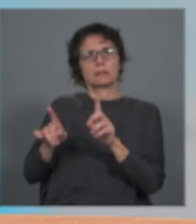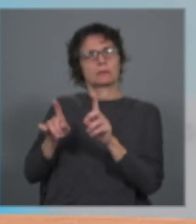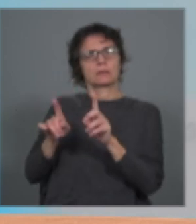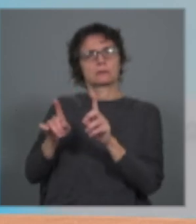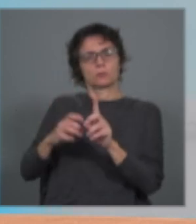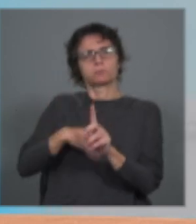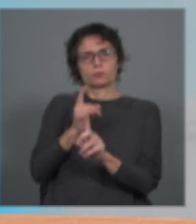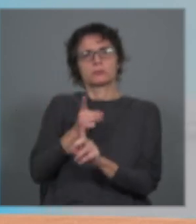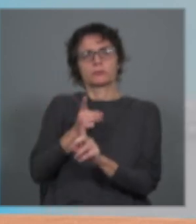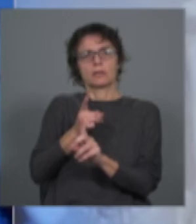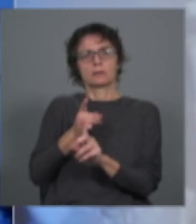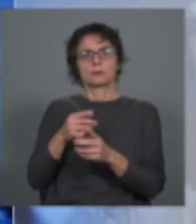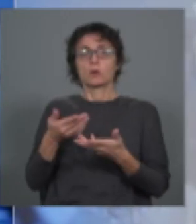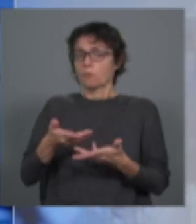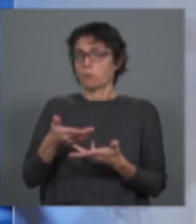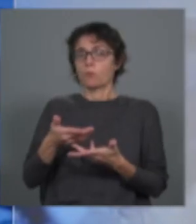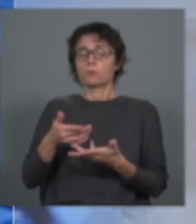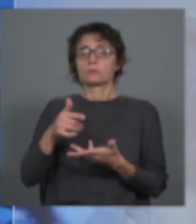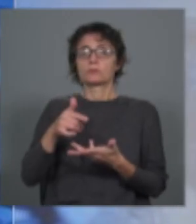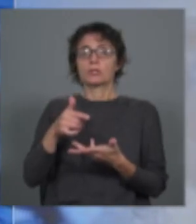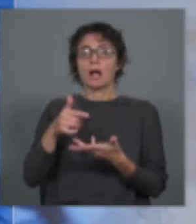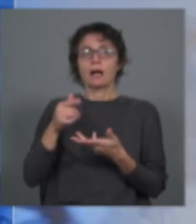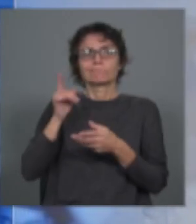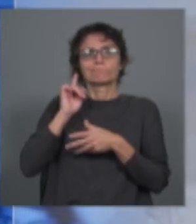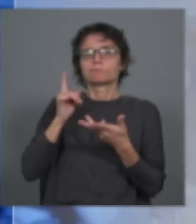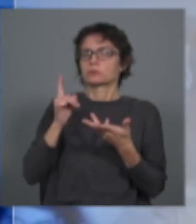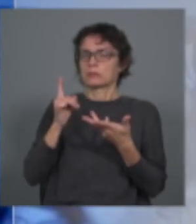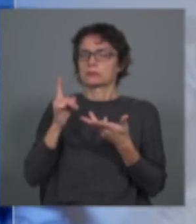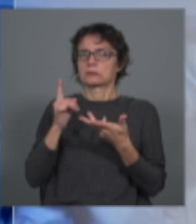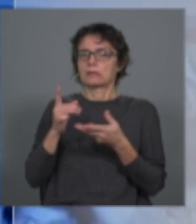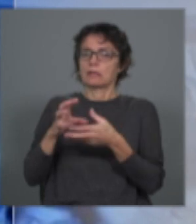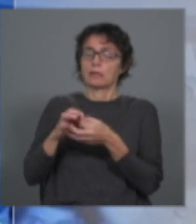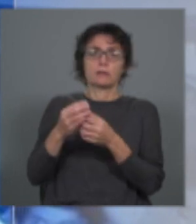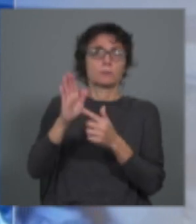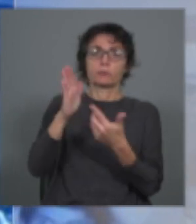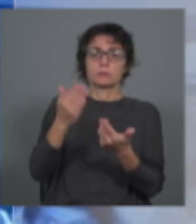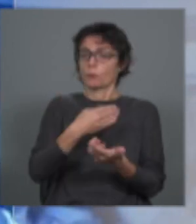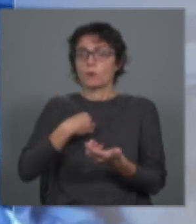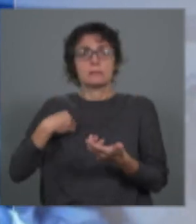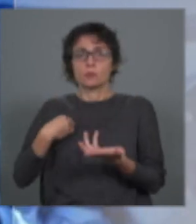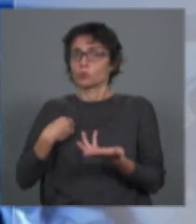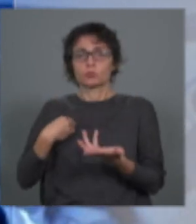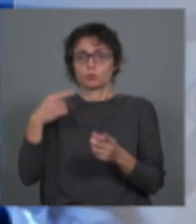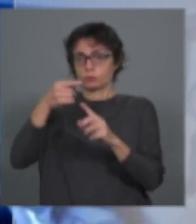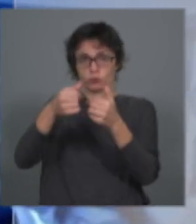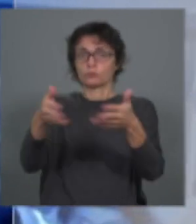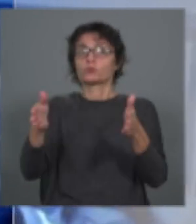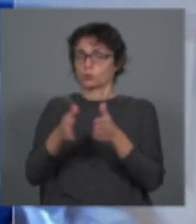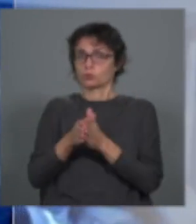que têm de emergir necessariamente como este de cuidar a saúde de todos e e atender a quem